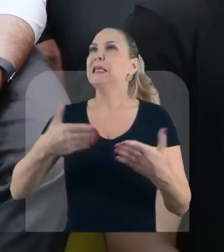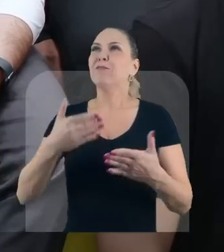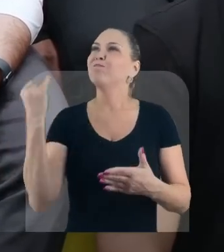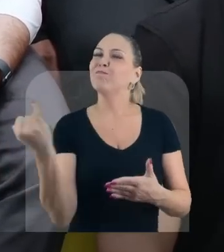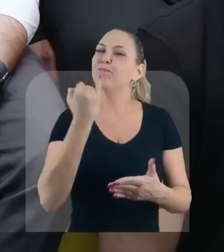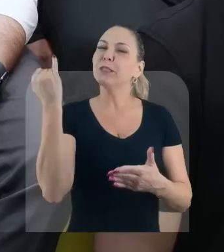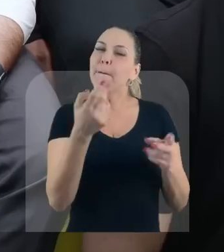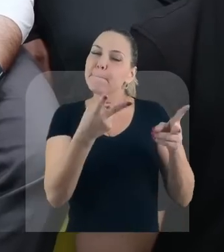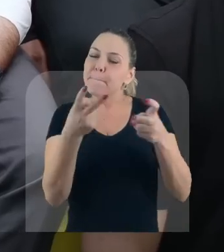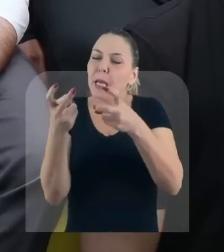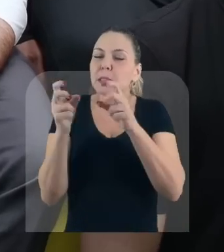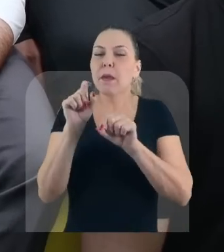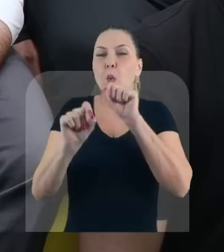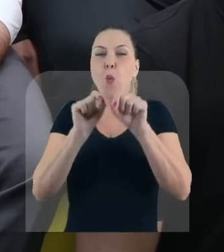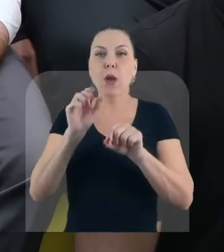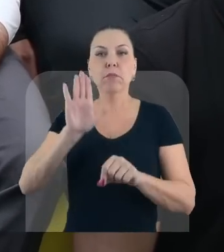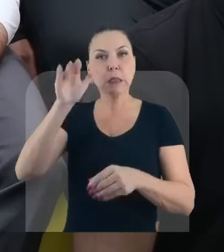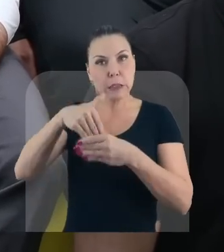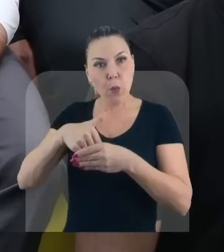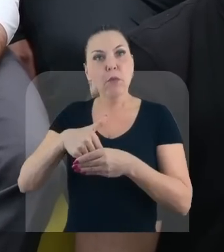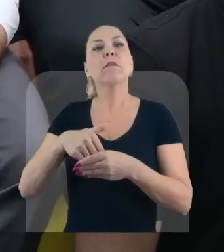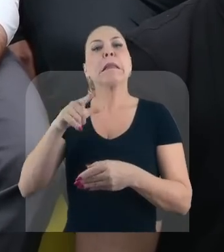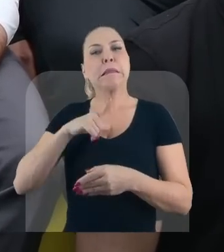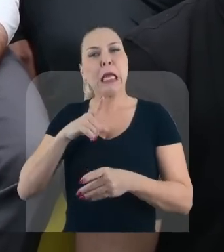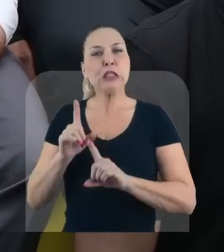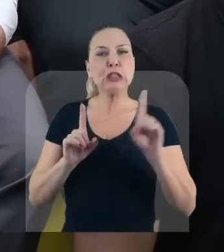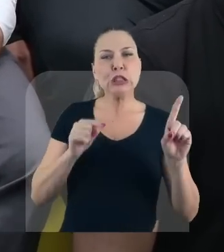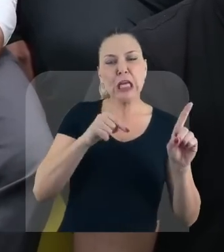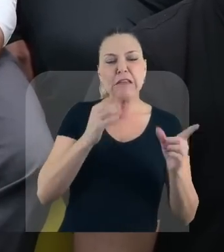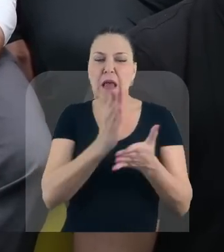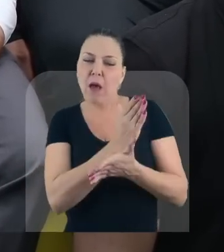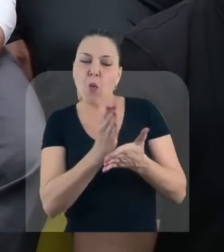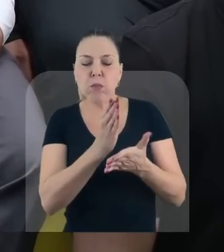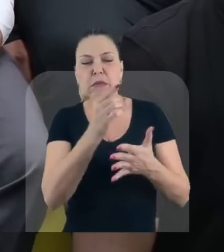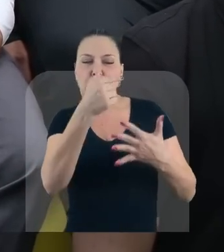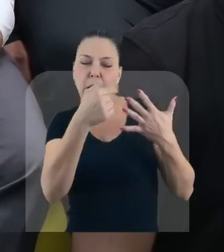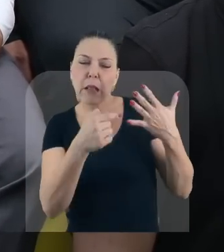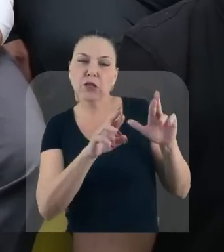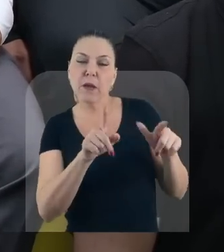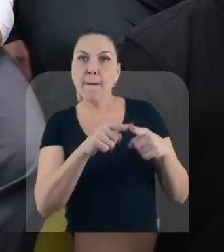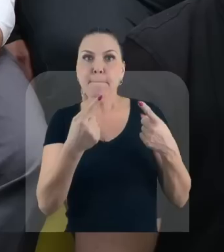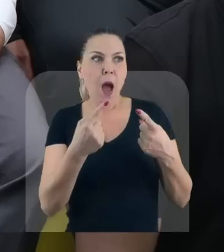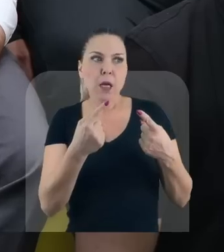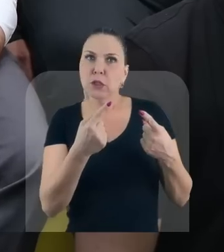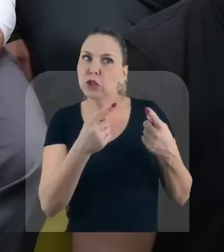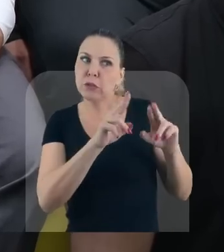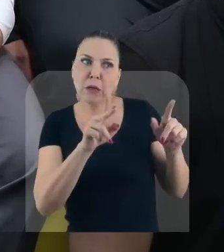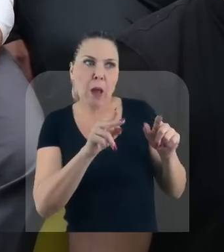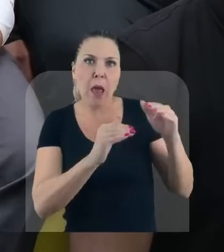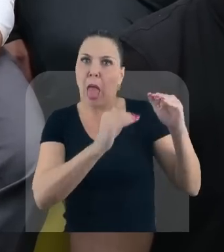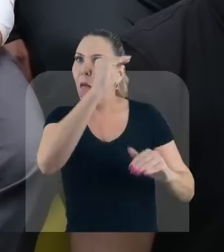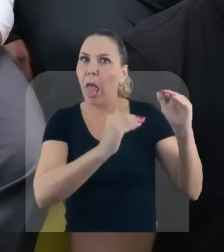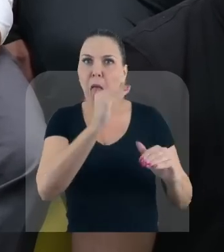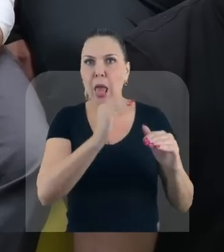para que a gente pudesse perceber que dentro da direita a gente pode até ter divergências, uma aqui, outra ali, mas nenhuma dessas divergências